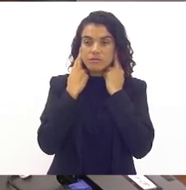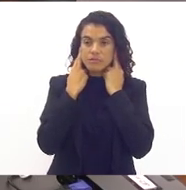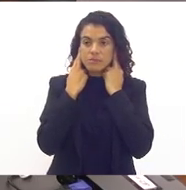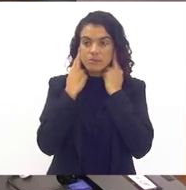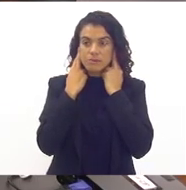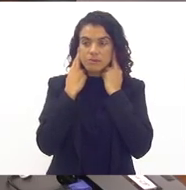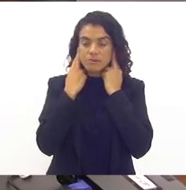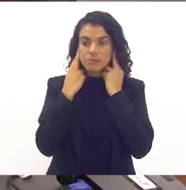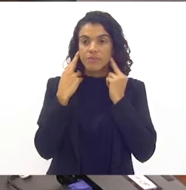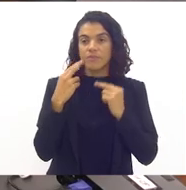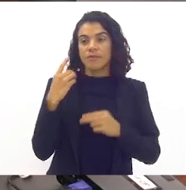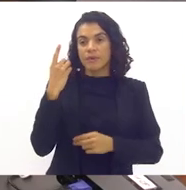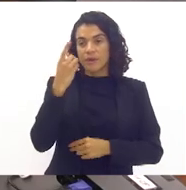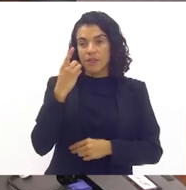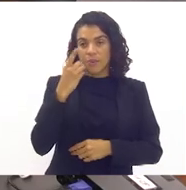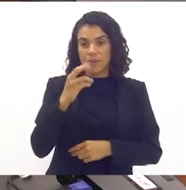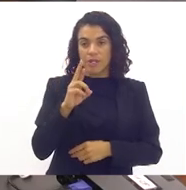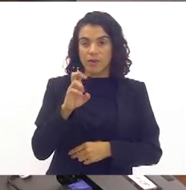Deputado Renato?